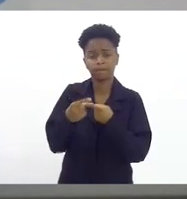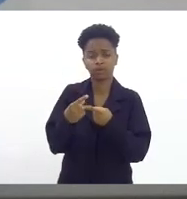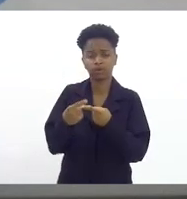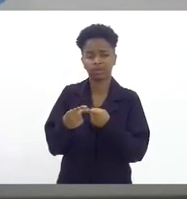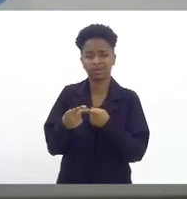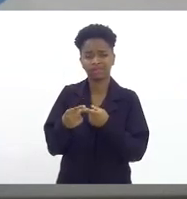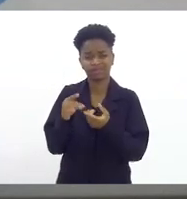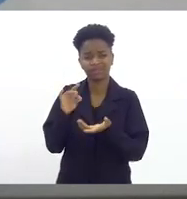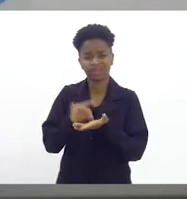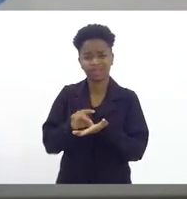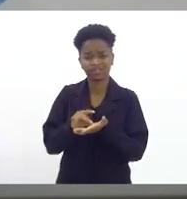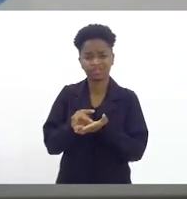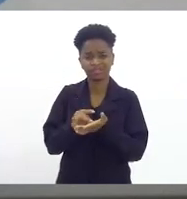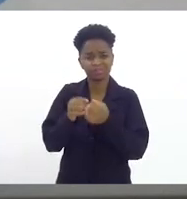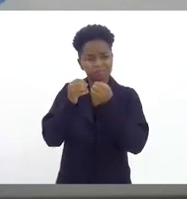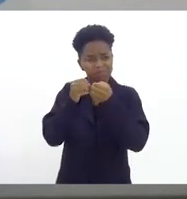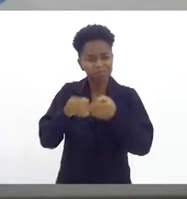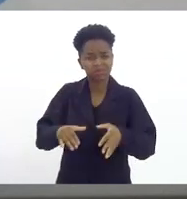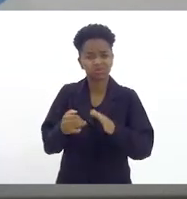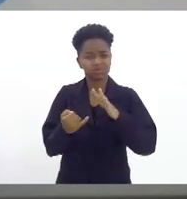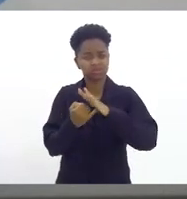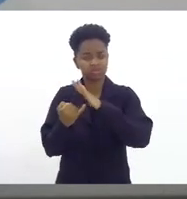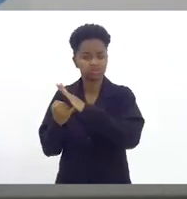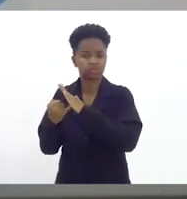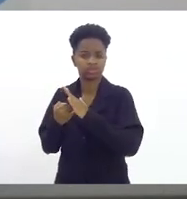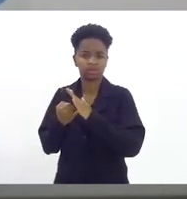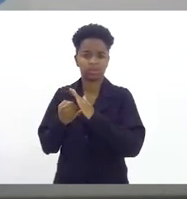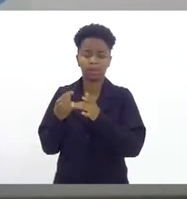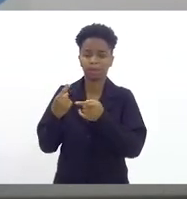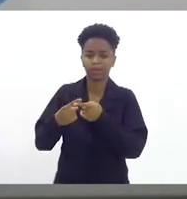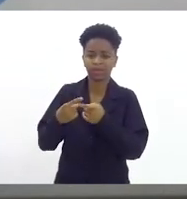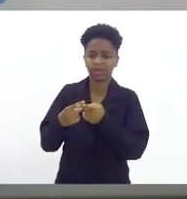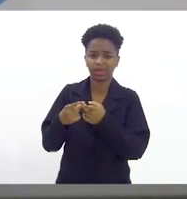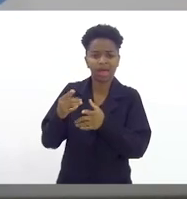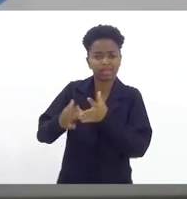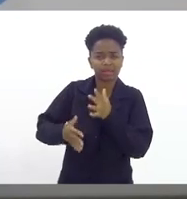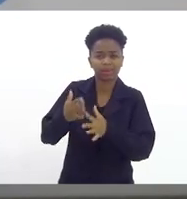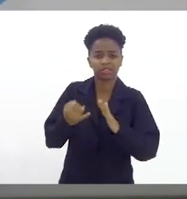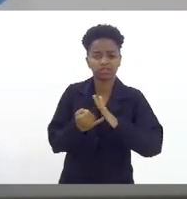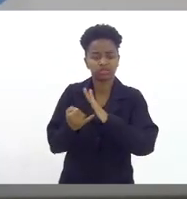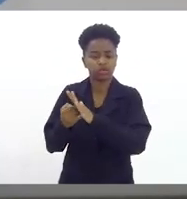tão nocivo para essas instituições que a gente continue